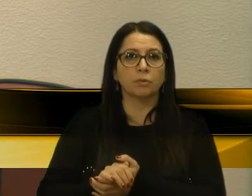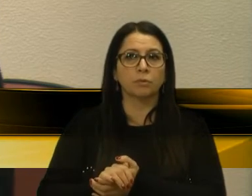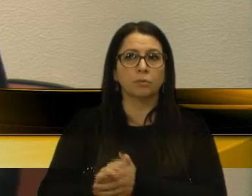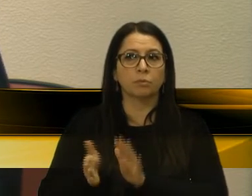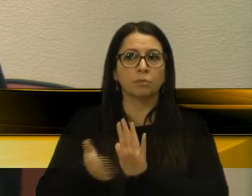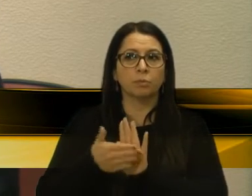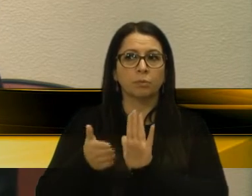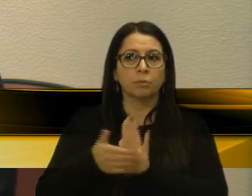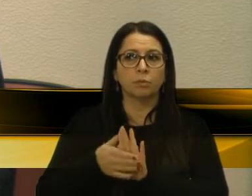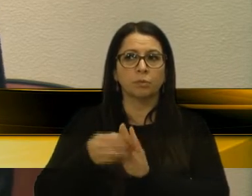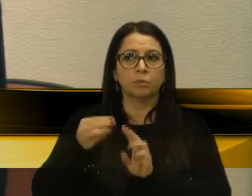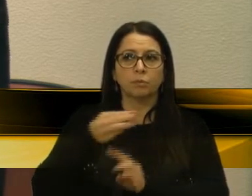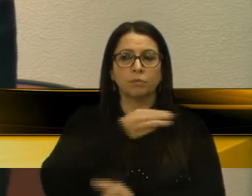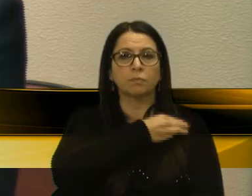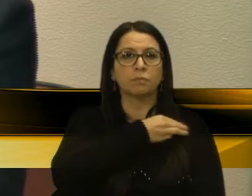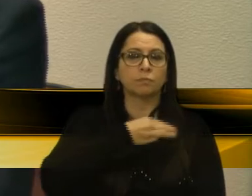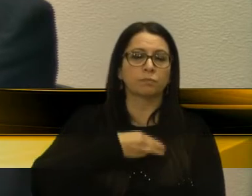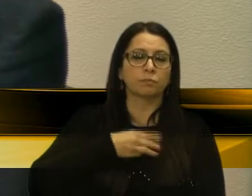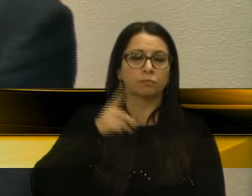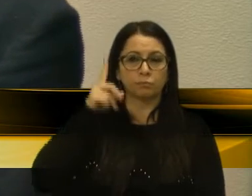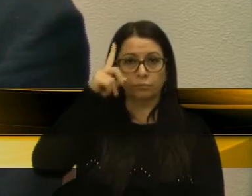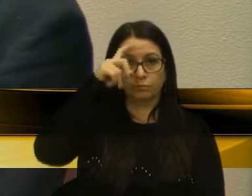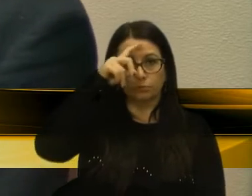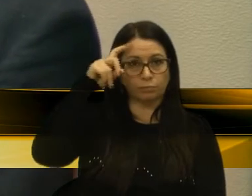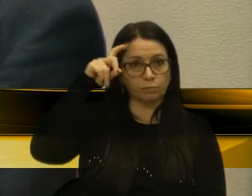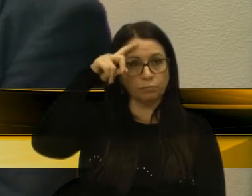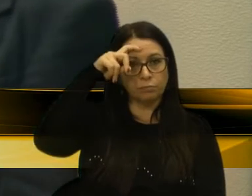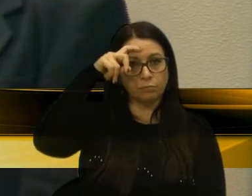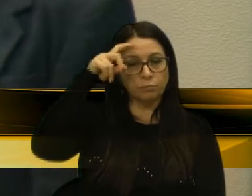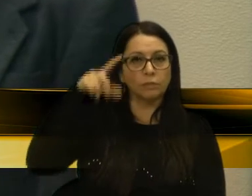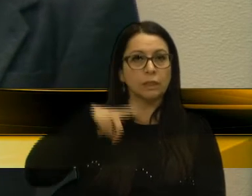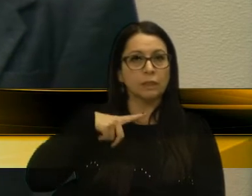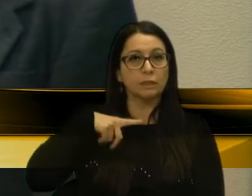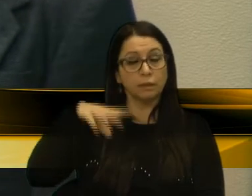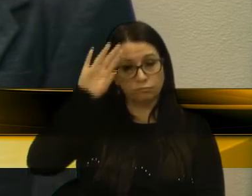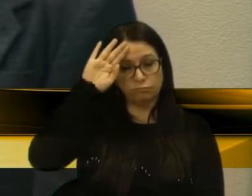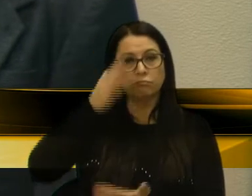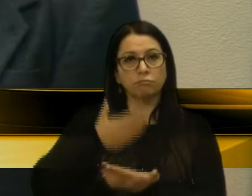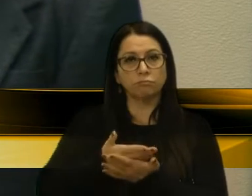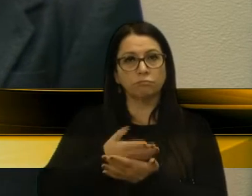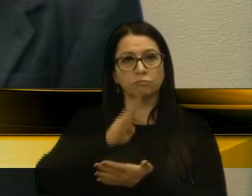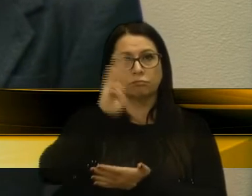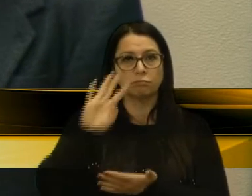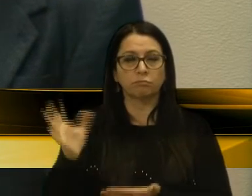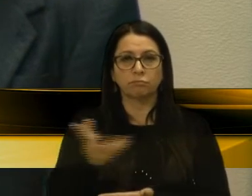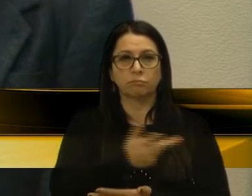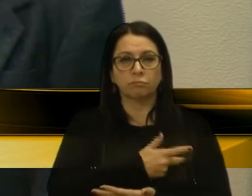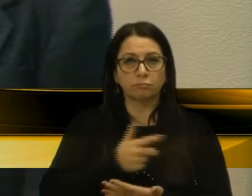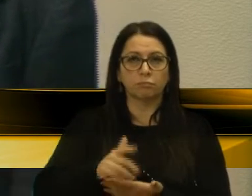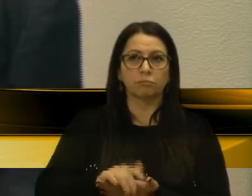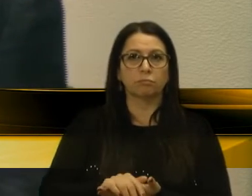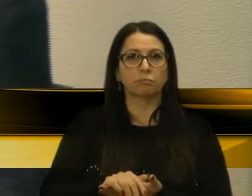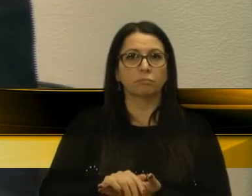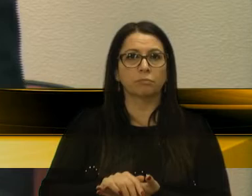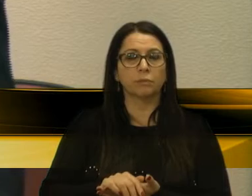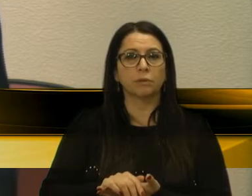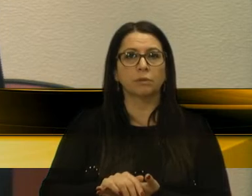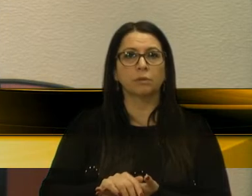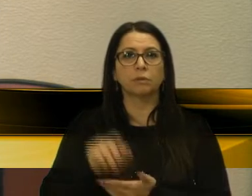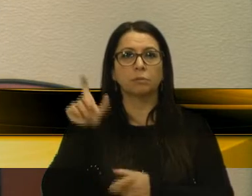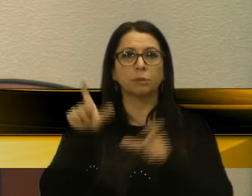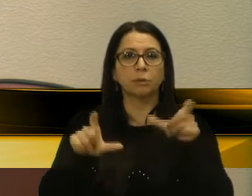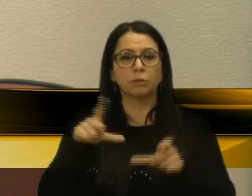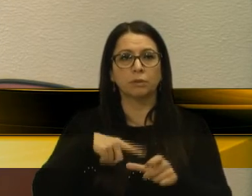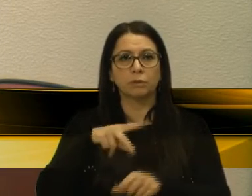pelo ministro Sérgio Moro, que tem uma credibilidade a nível nacional como poucas pessoas têm no